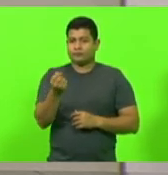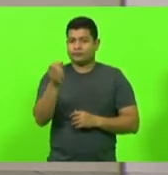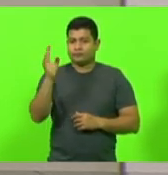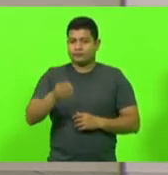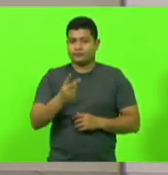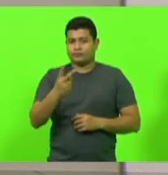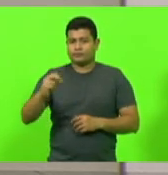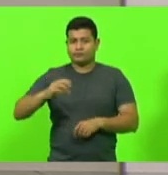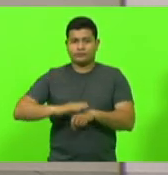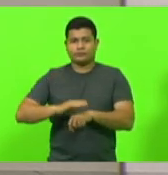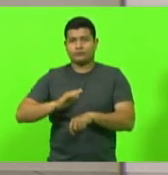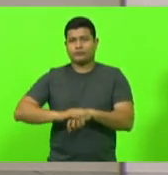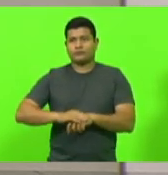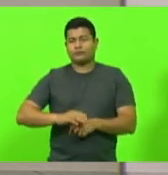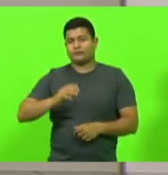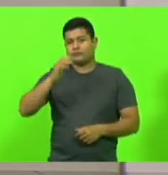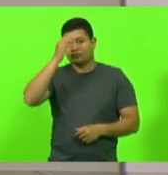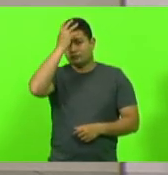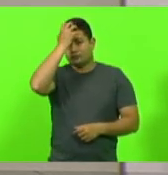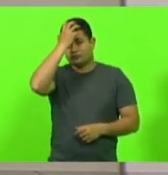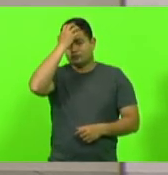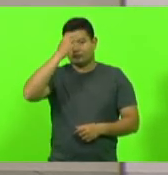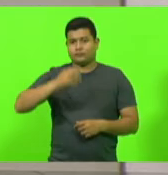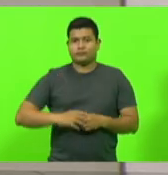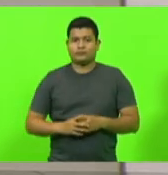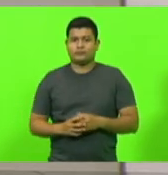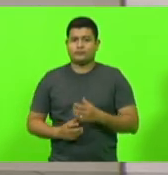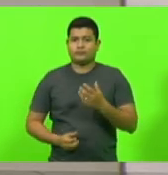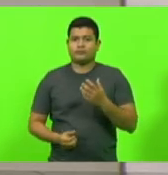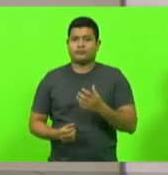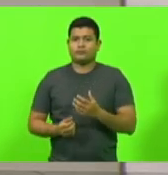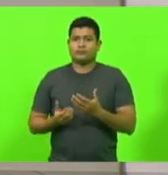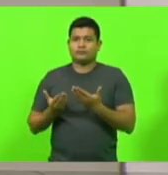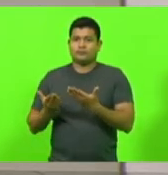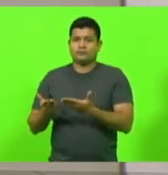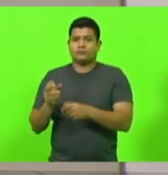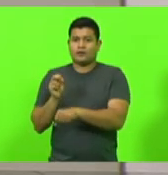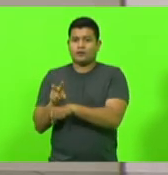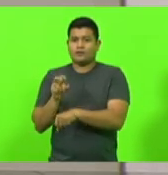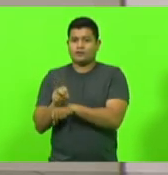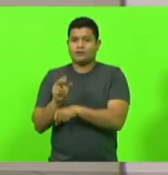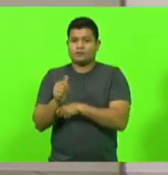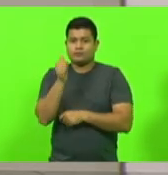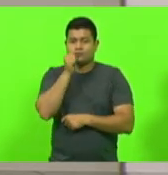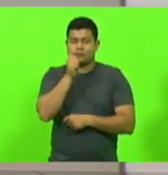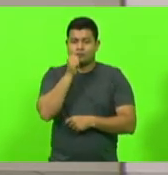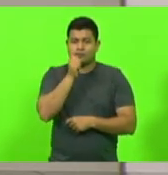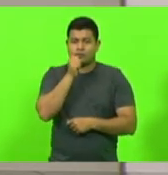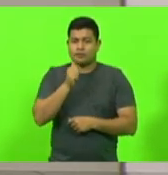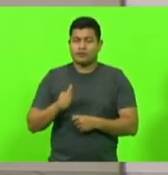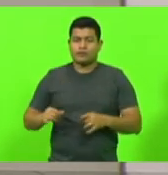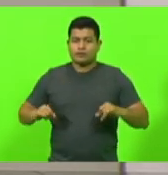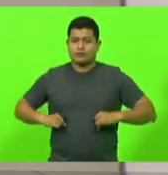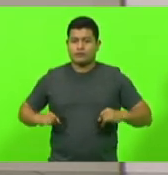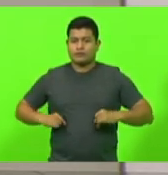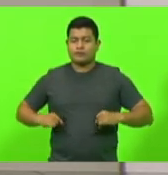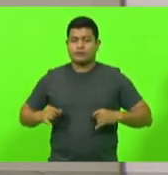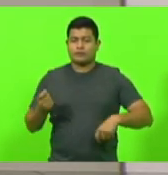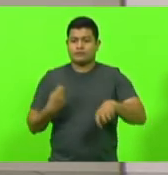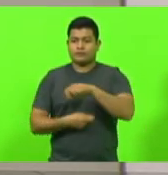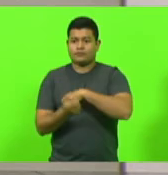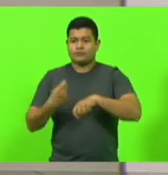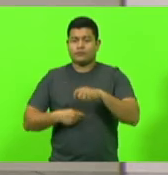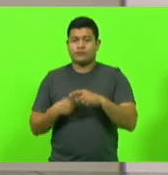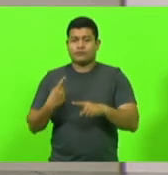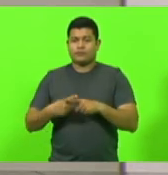309.8/2020, autor deputado Ismael dos Santos. Estabelece a reserva de vagas para mulheres em situação de vulnerabilidade econômica decorrente